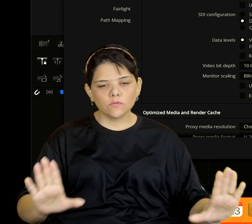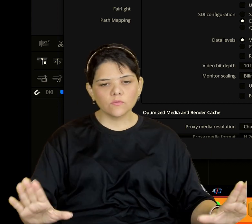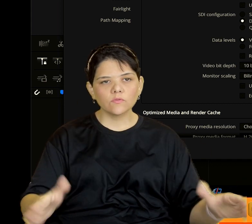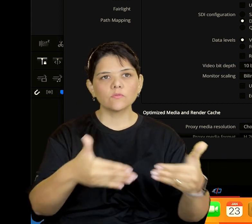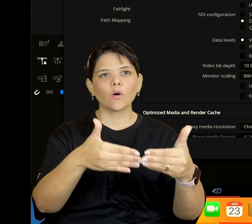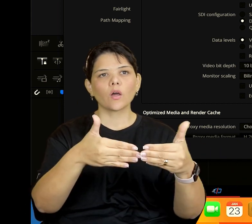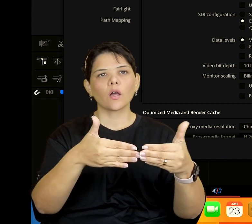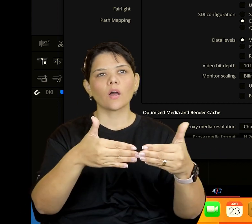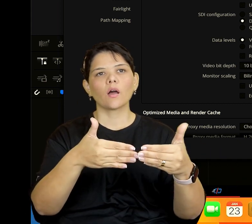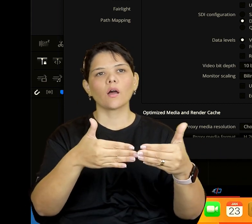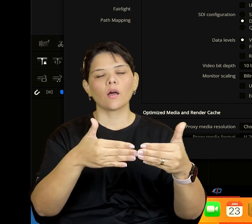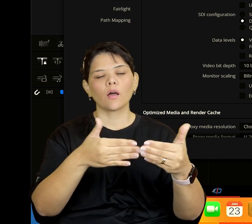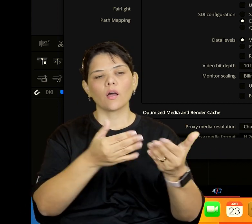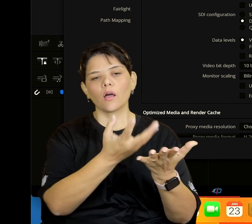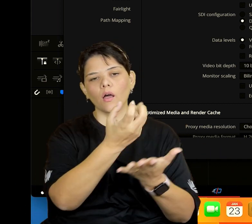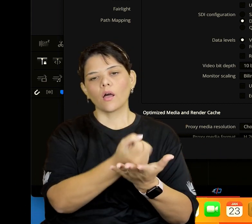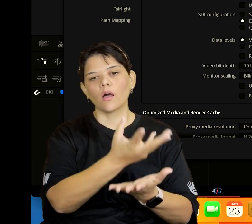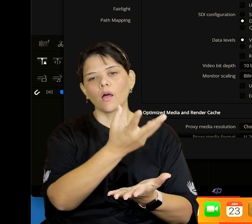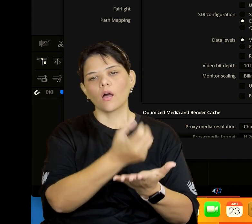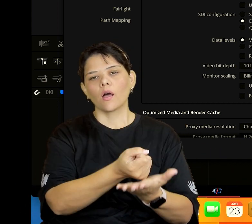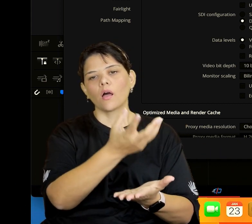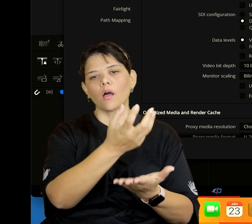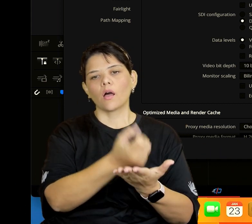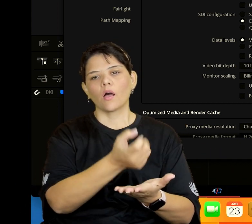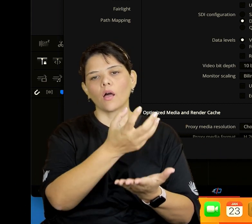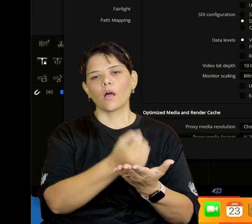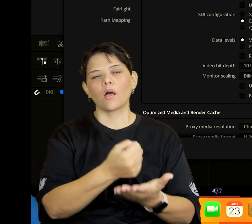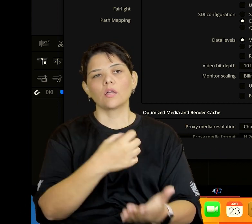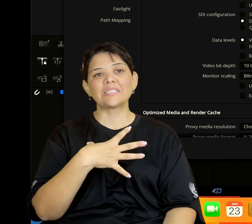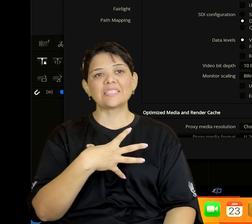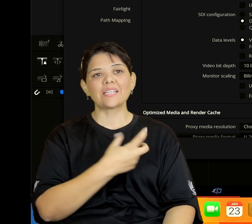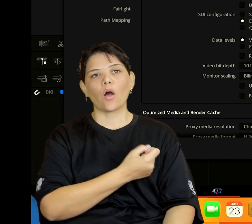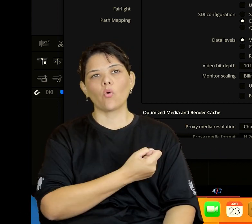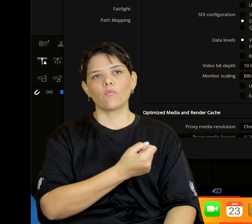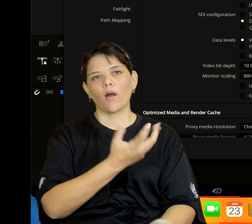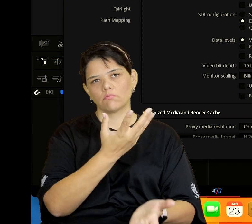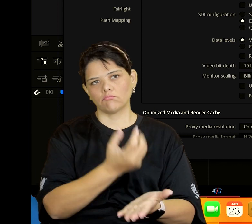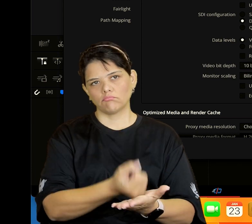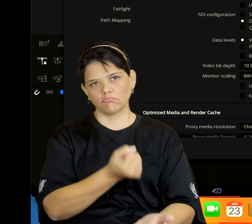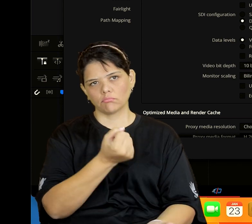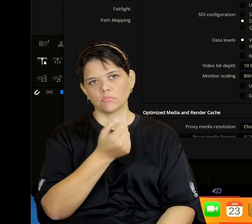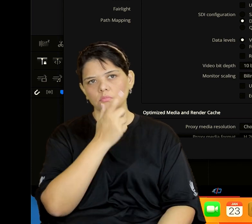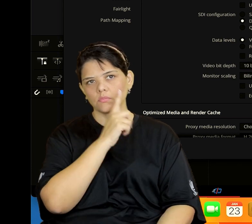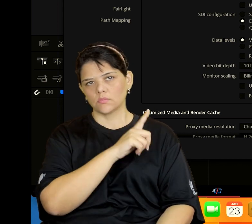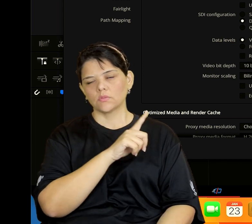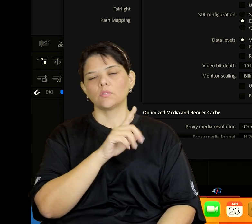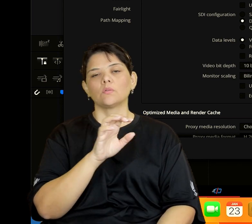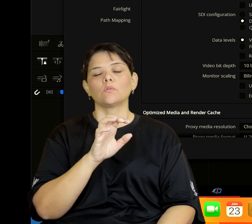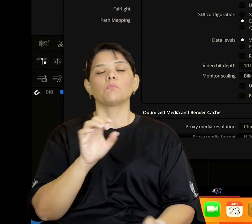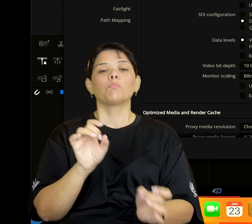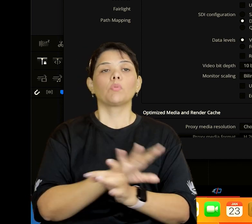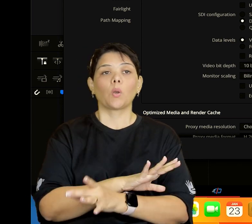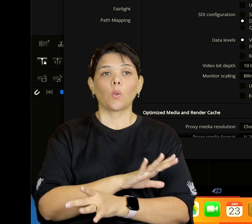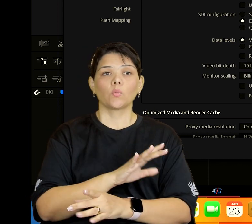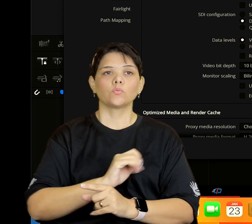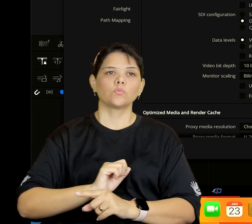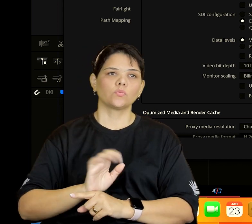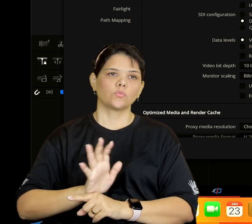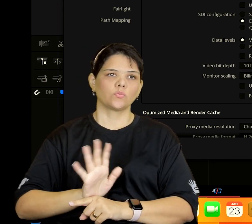esse 4K na exportação. Então, ele focado em processar o 4K para exportação, a gente consegue